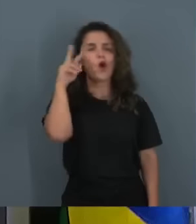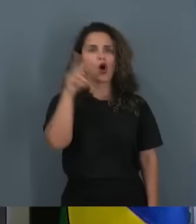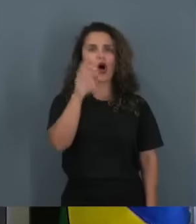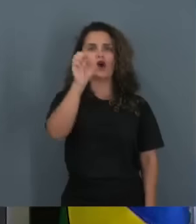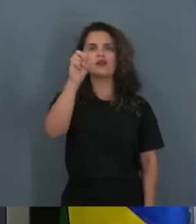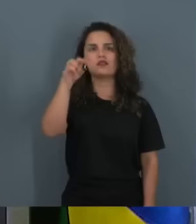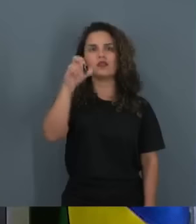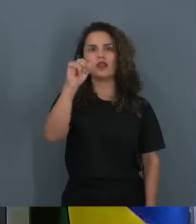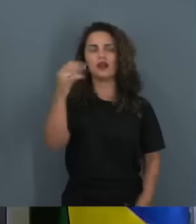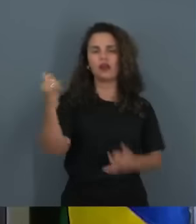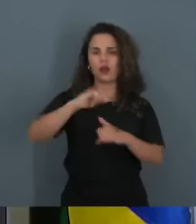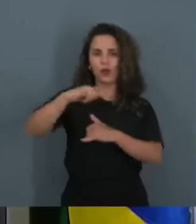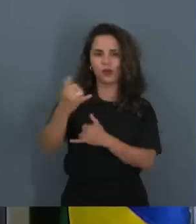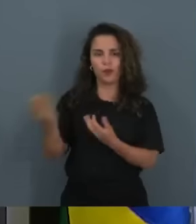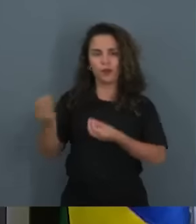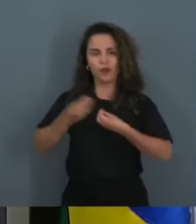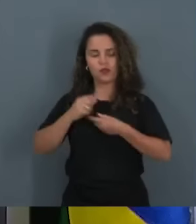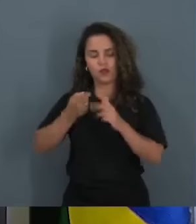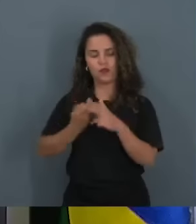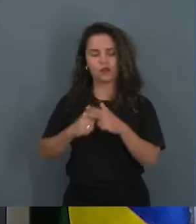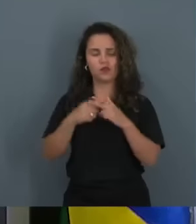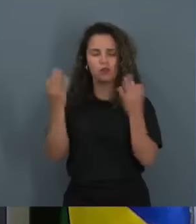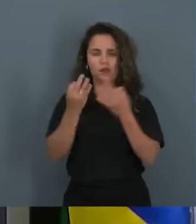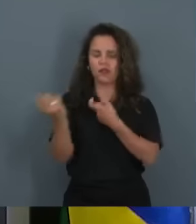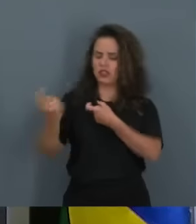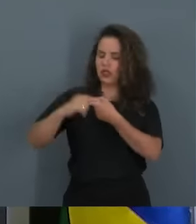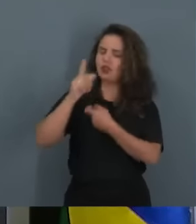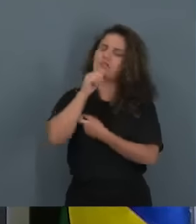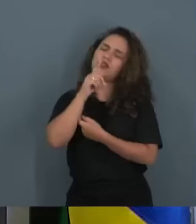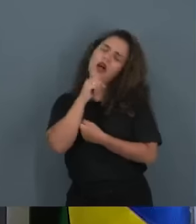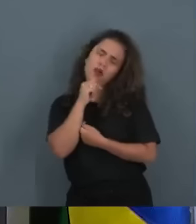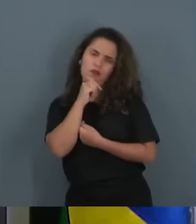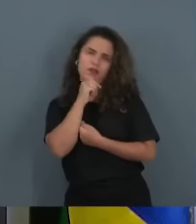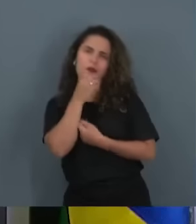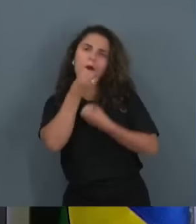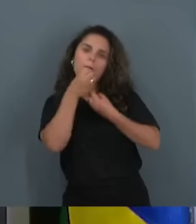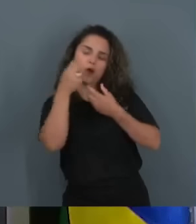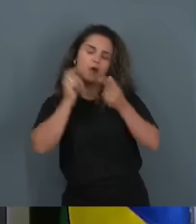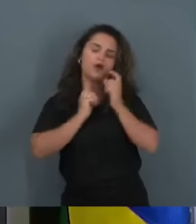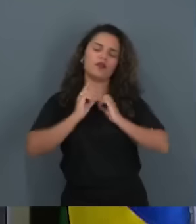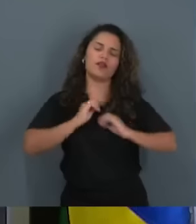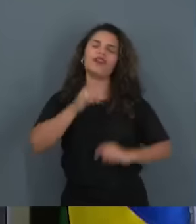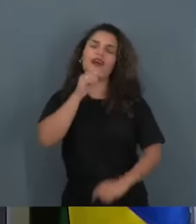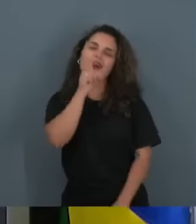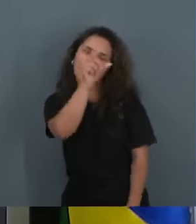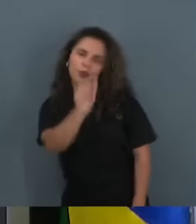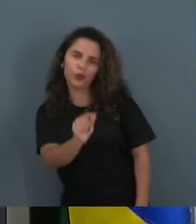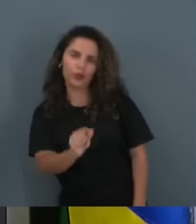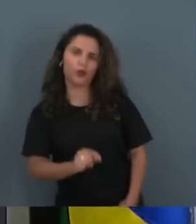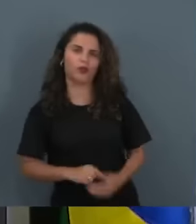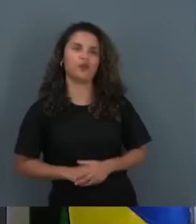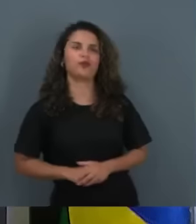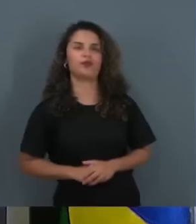serviço fantástico para nós, traz água para hidratar. Vou até tomar um golinho aqui.